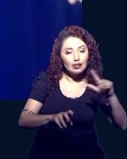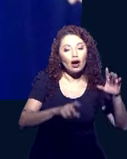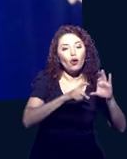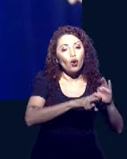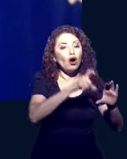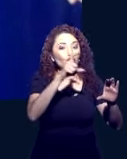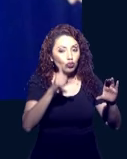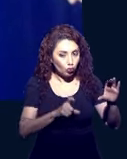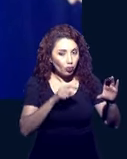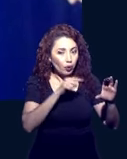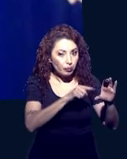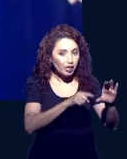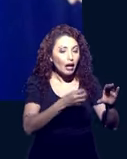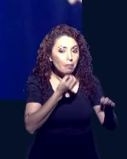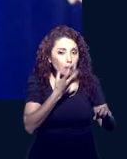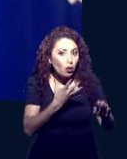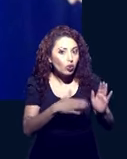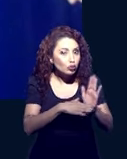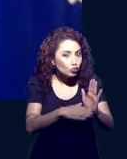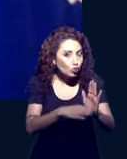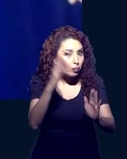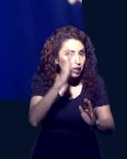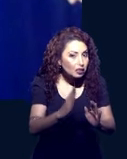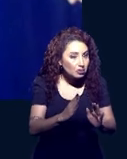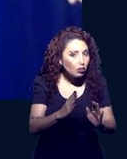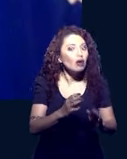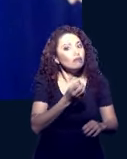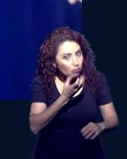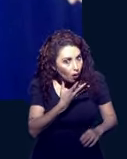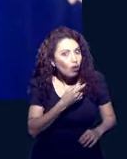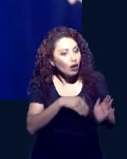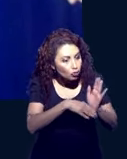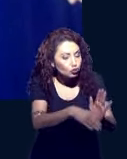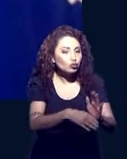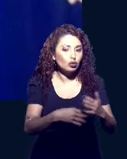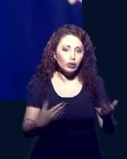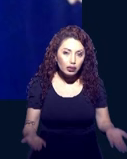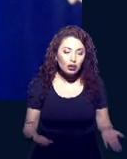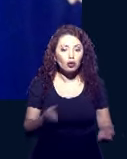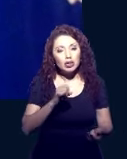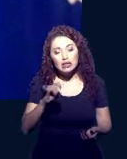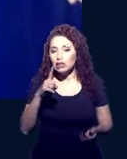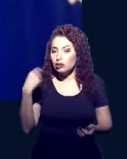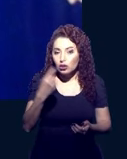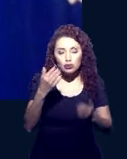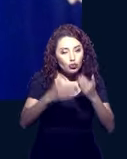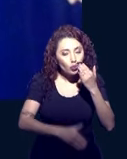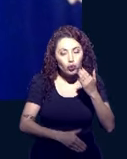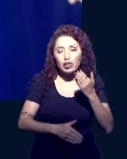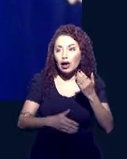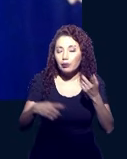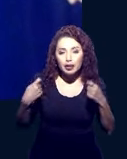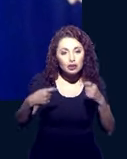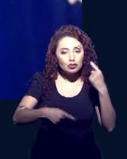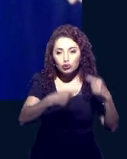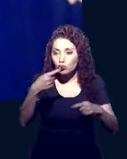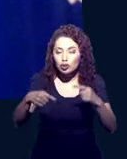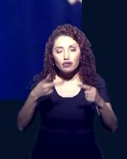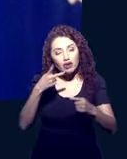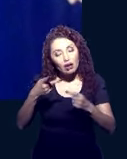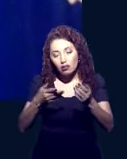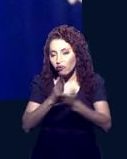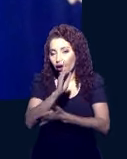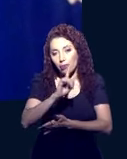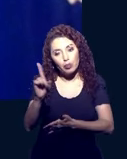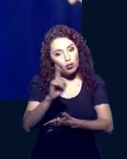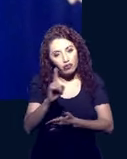República foi positiva então todo aquele que Pretender revogar nós obviamente vamos ter que fazer o contraponto de dizer que isso não pode ser evoluído